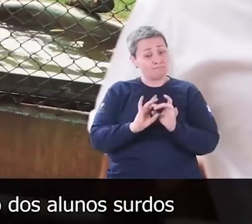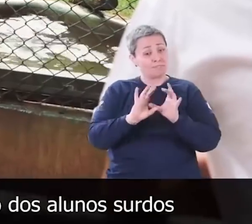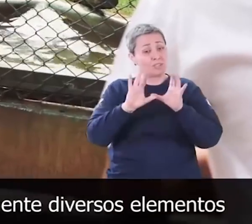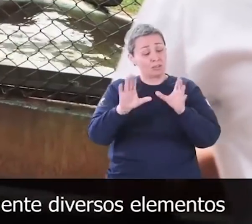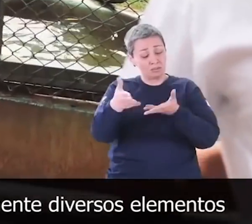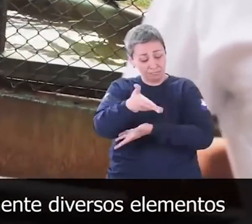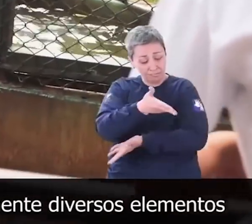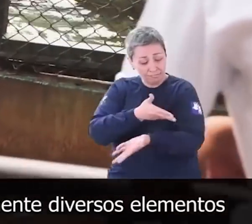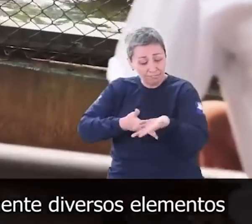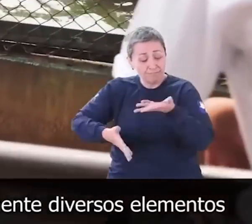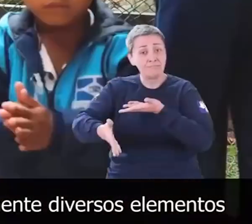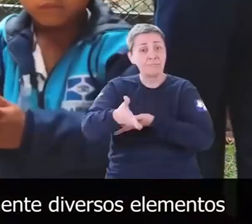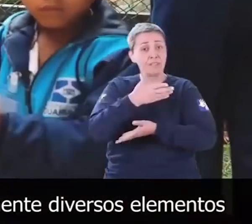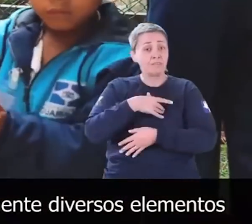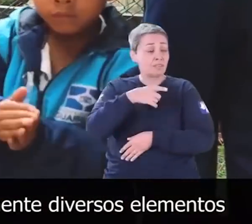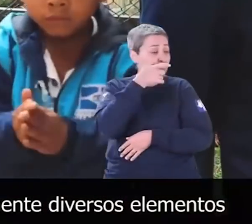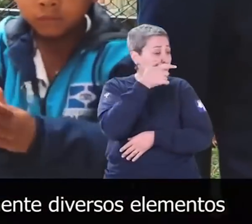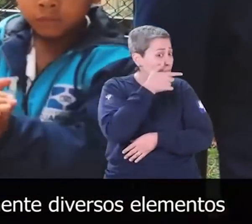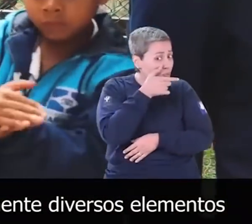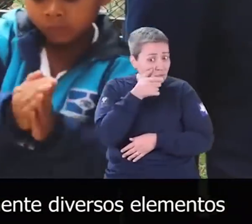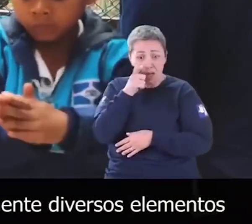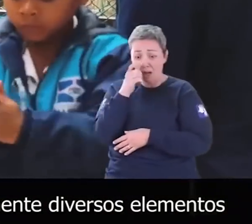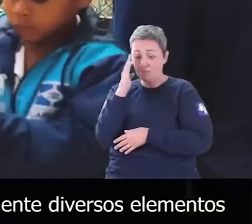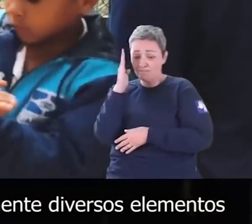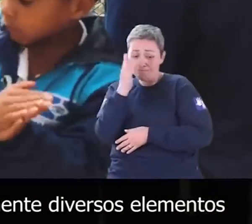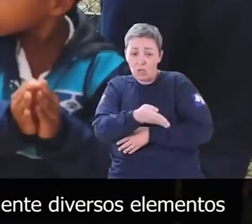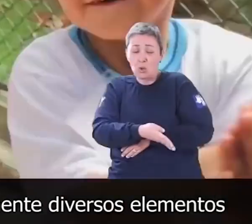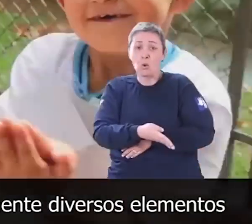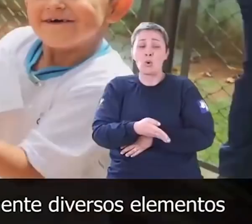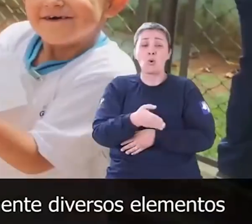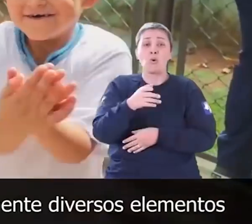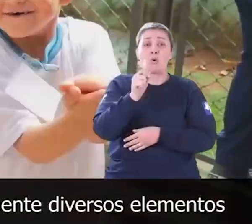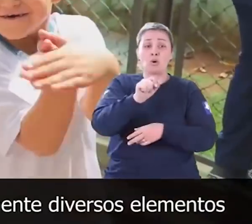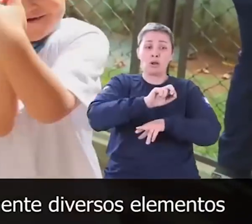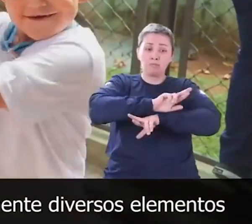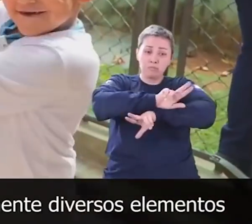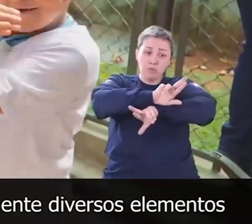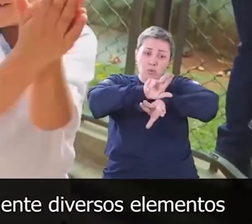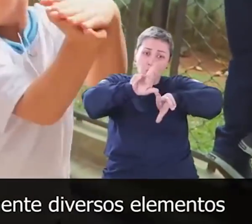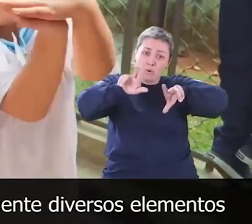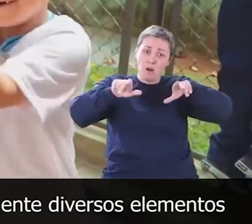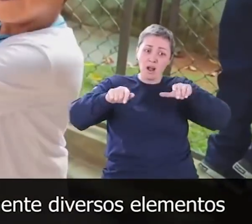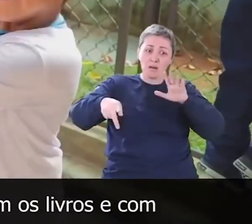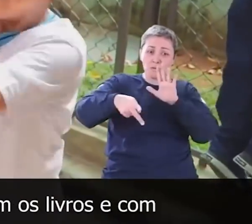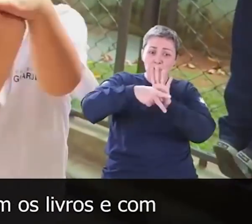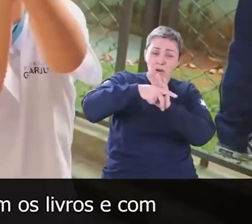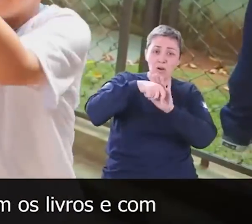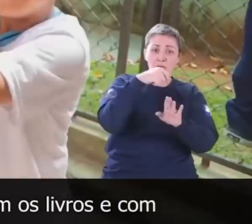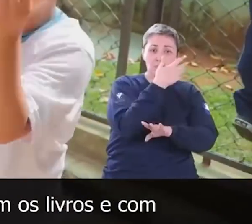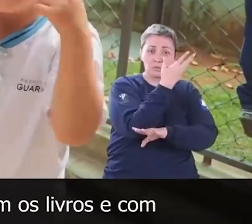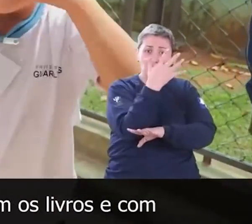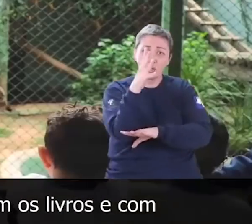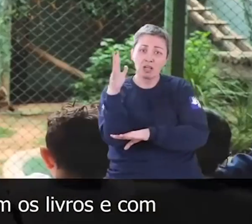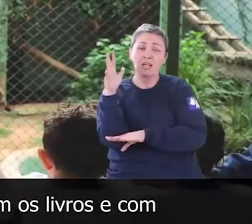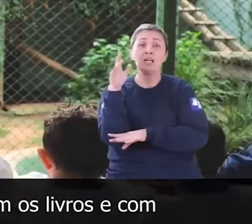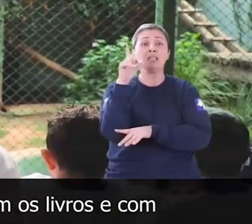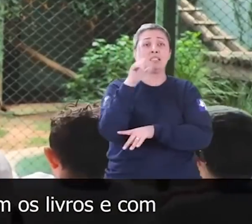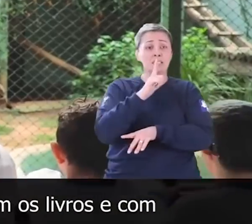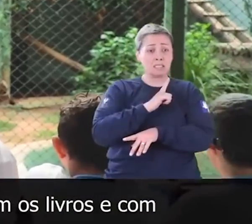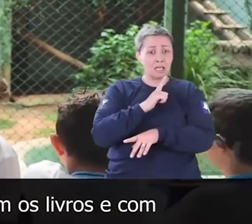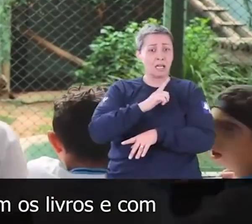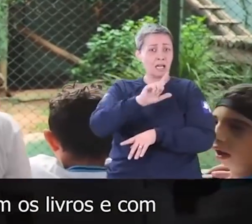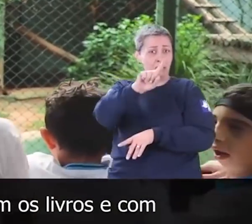que eles interajam e observem diretamente diversos elementos da natureza que